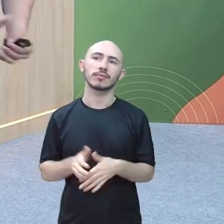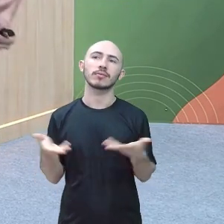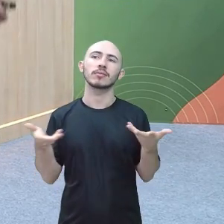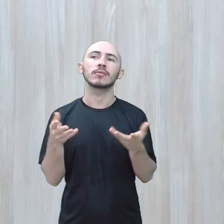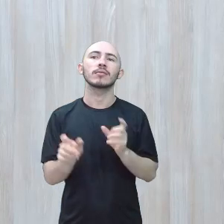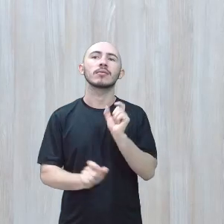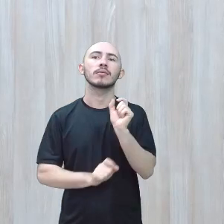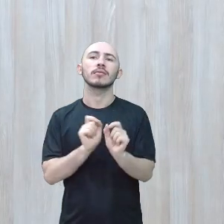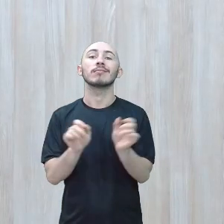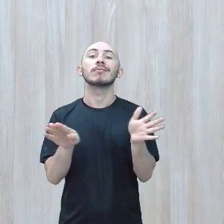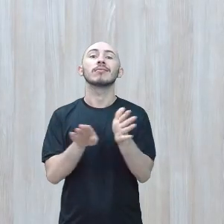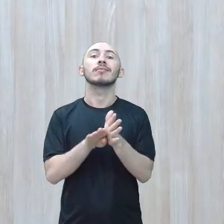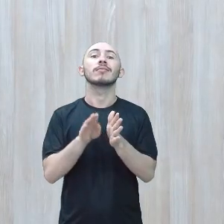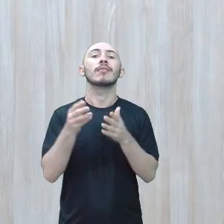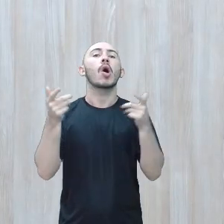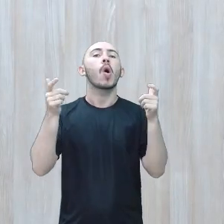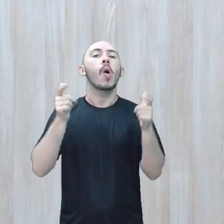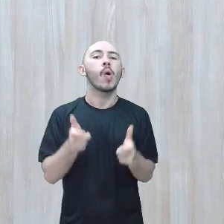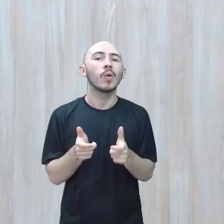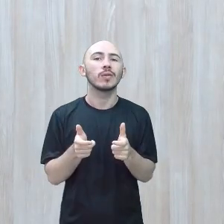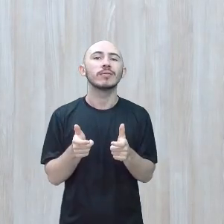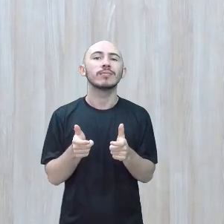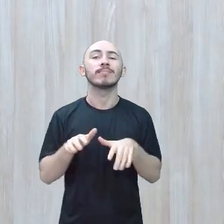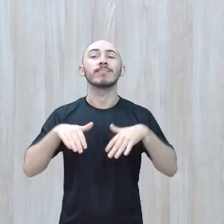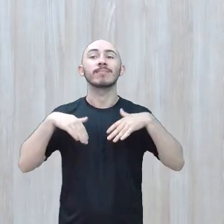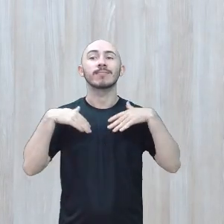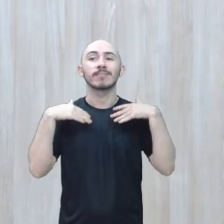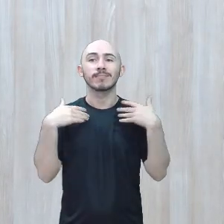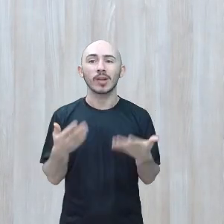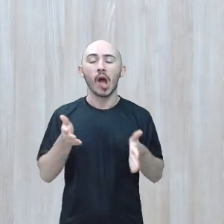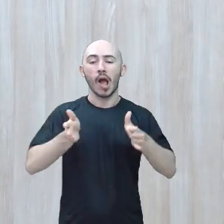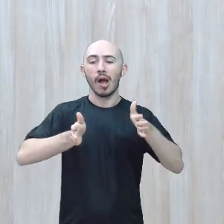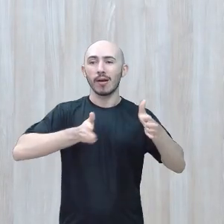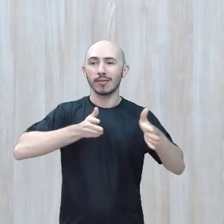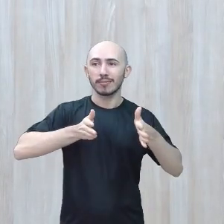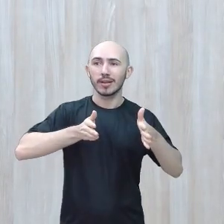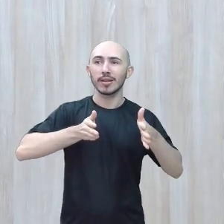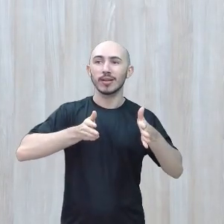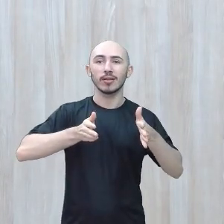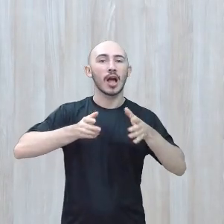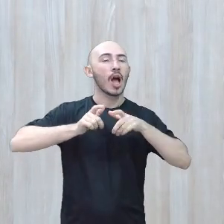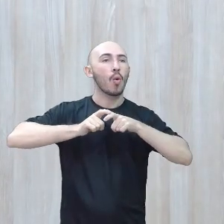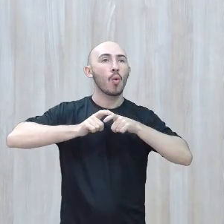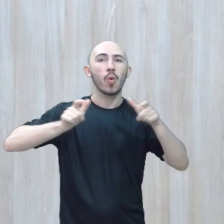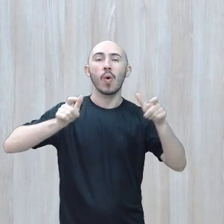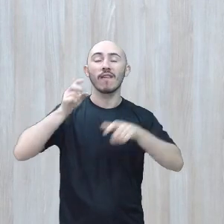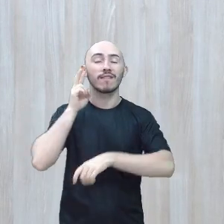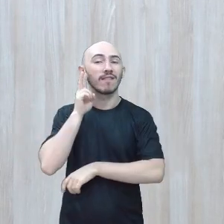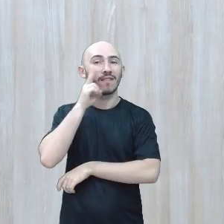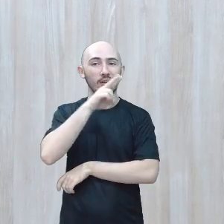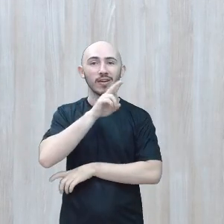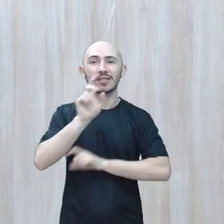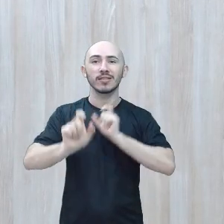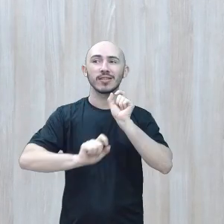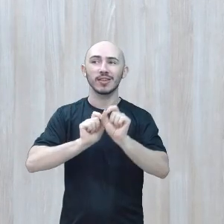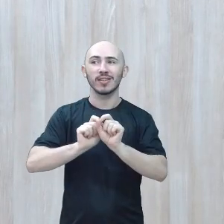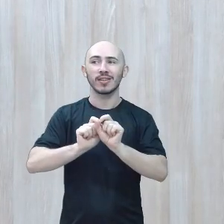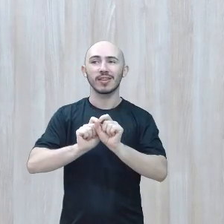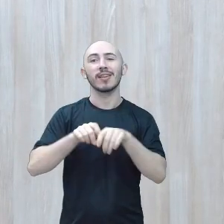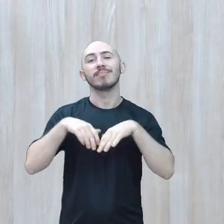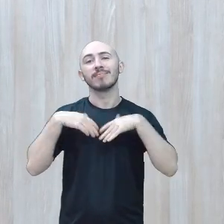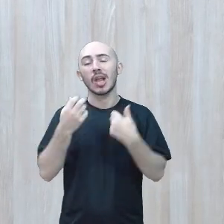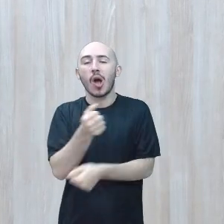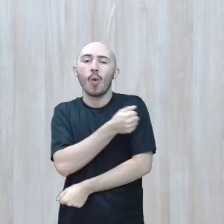Agora a gente chega nessa onda tão grande que nem os meus